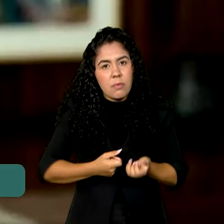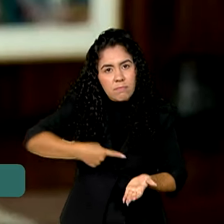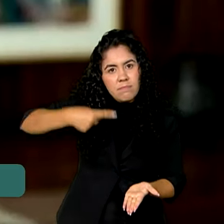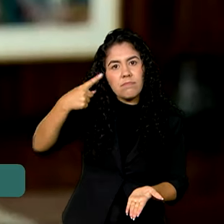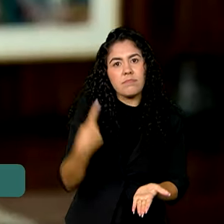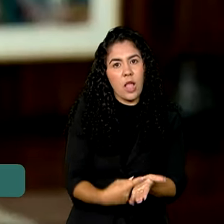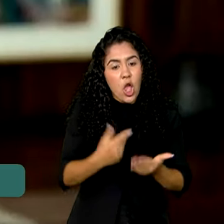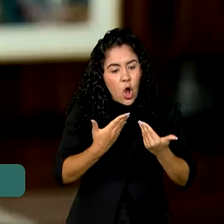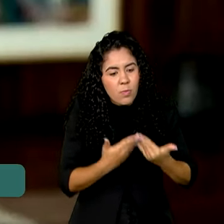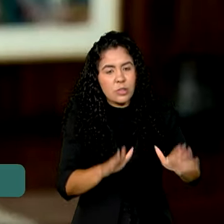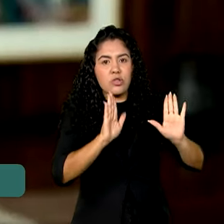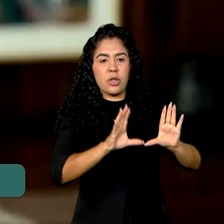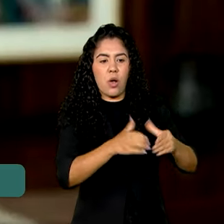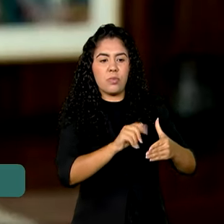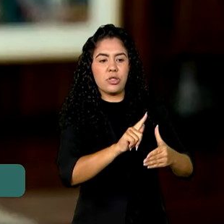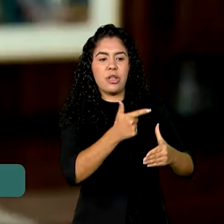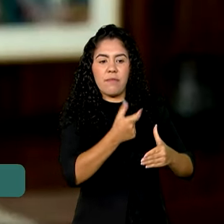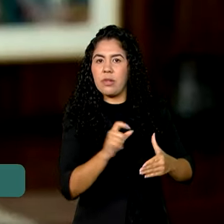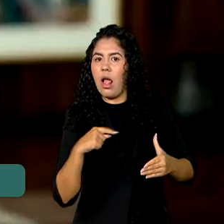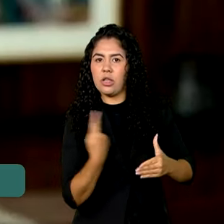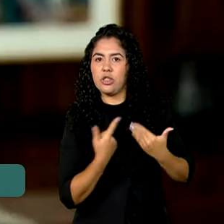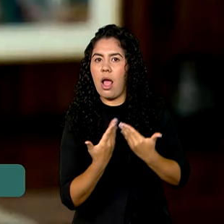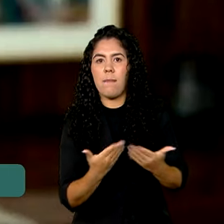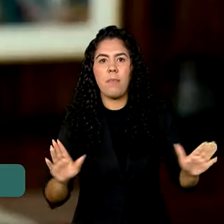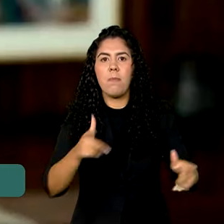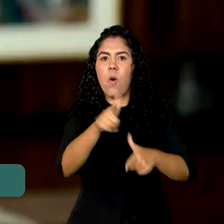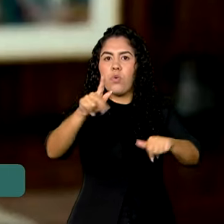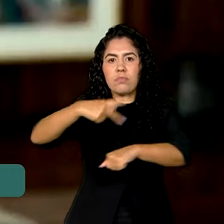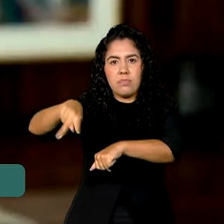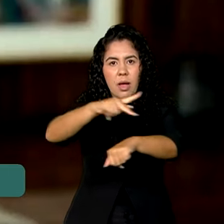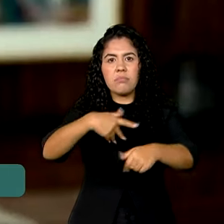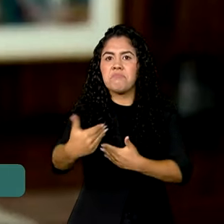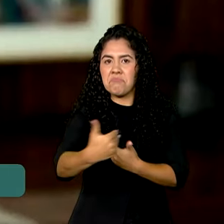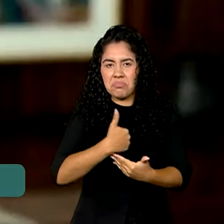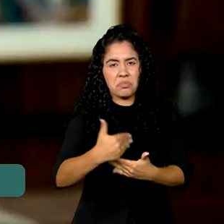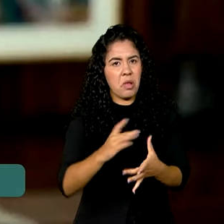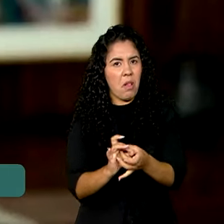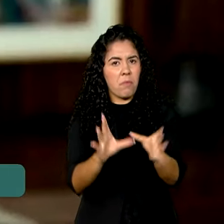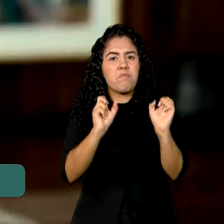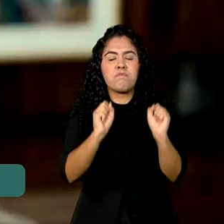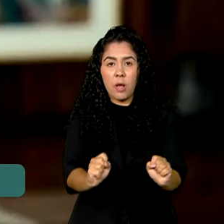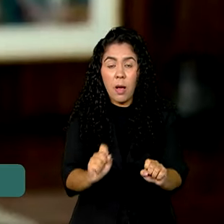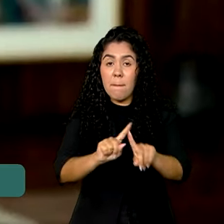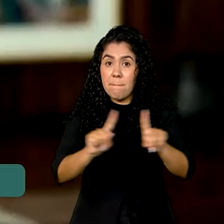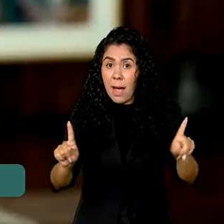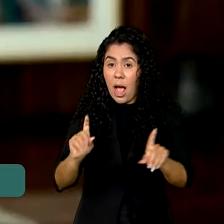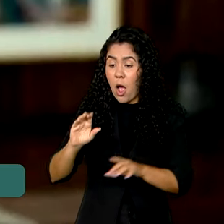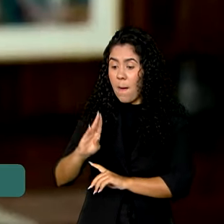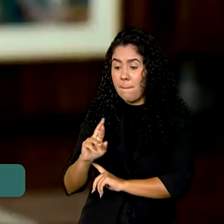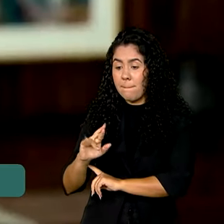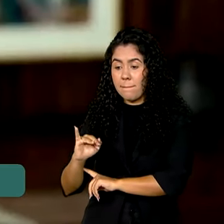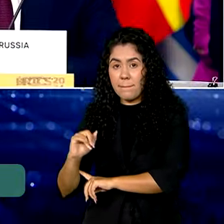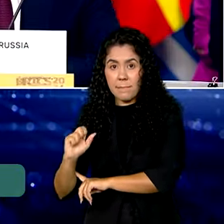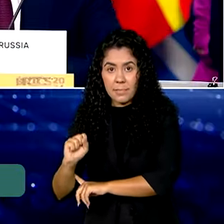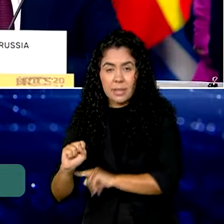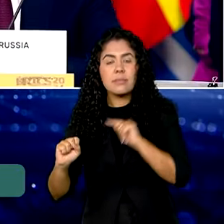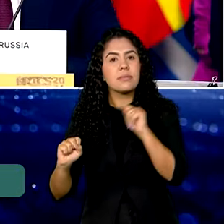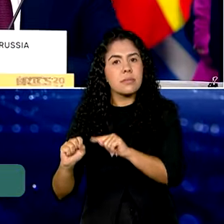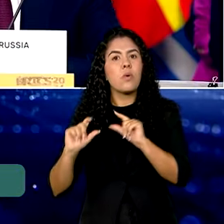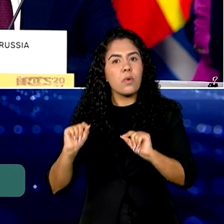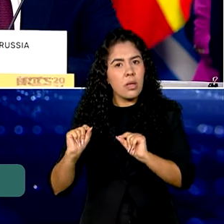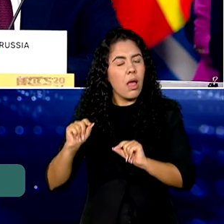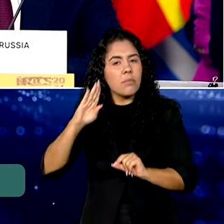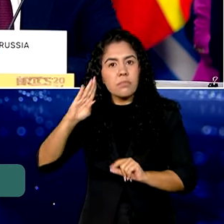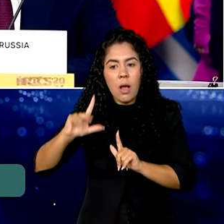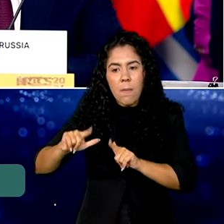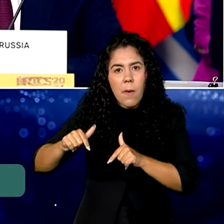G20 mas está aberta a outros participantes o bri é ator incontornável no enento da Mud